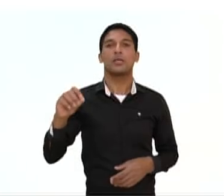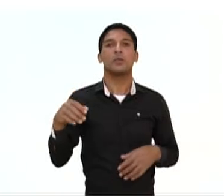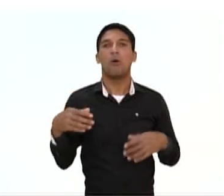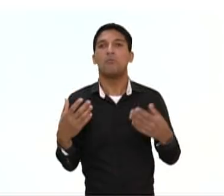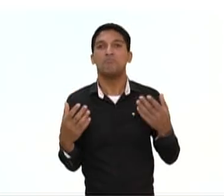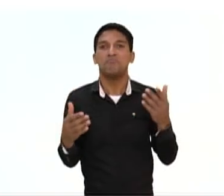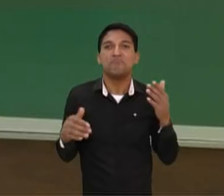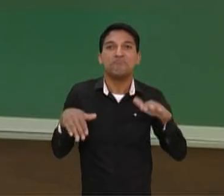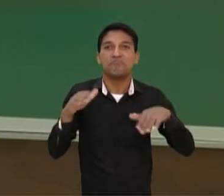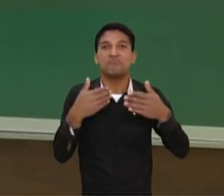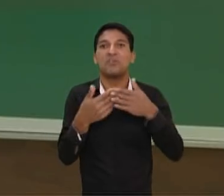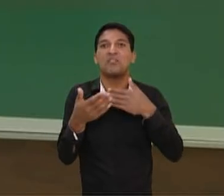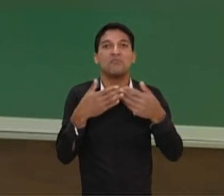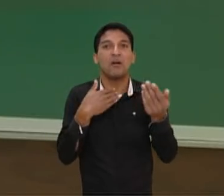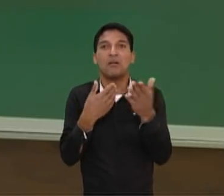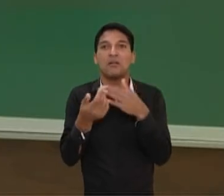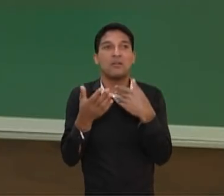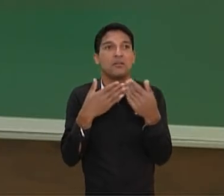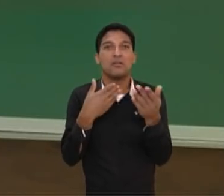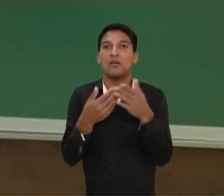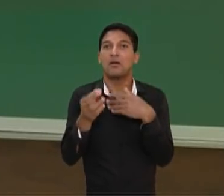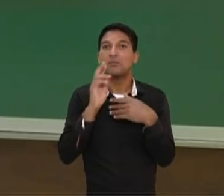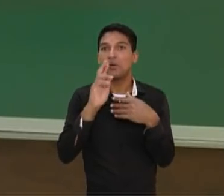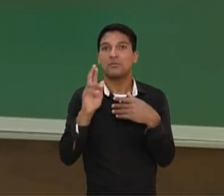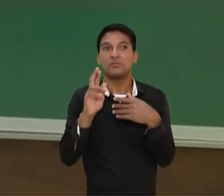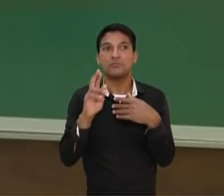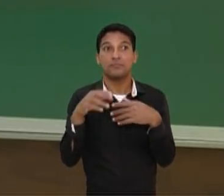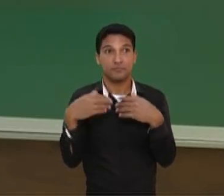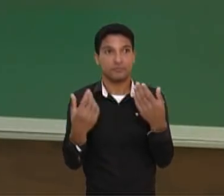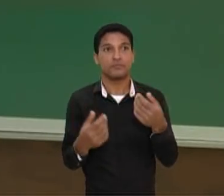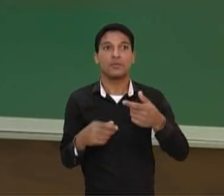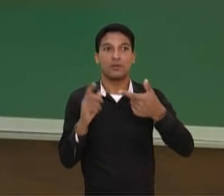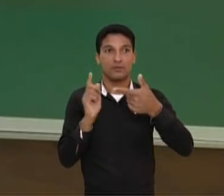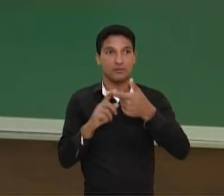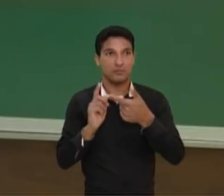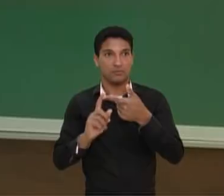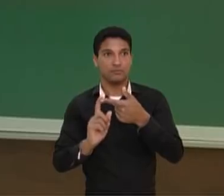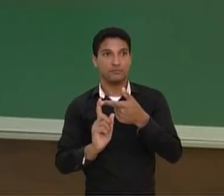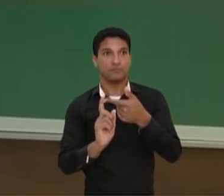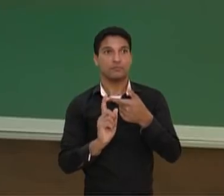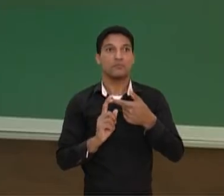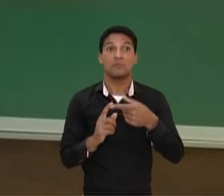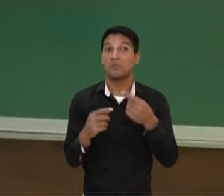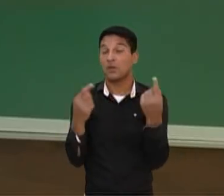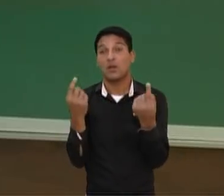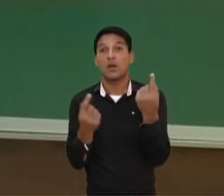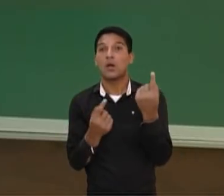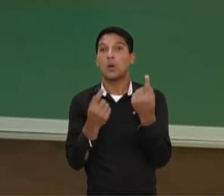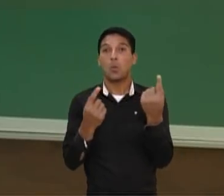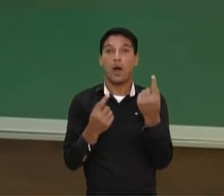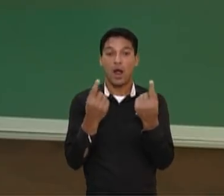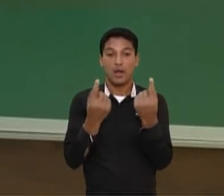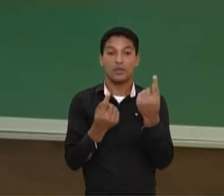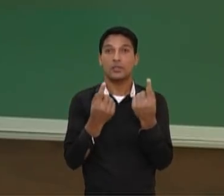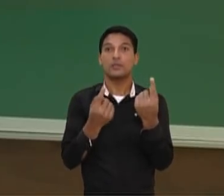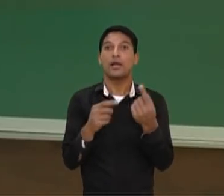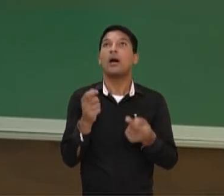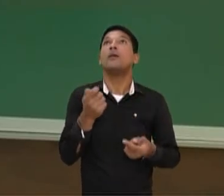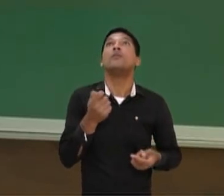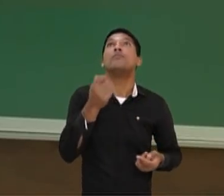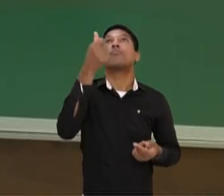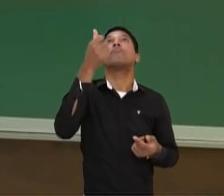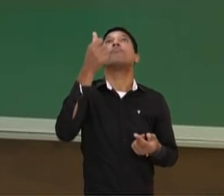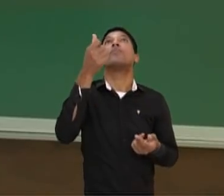disputa de cara ou coroa é aleatório? Segunda consideração importante, quais são os resultados